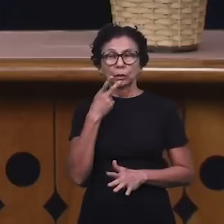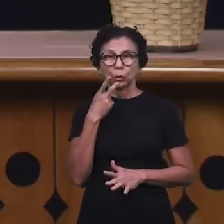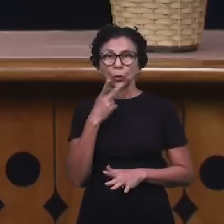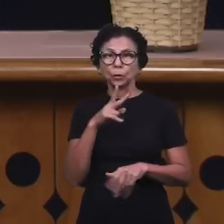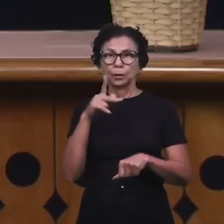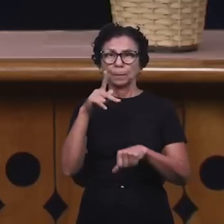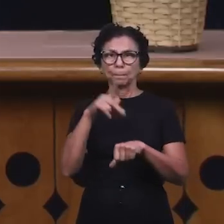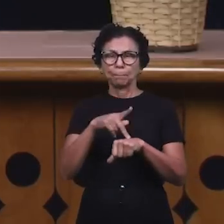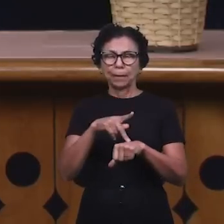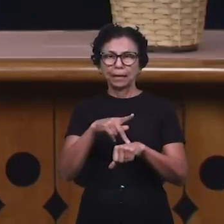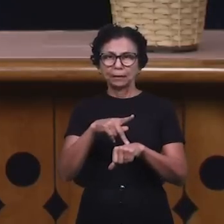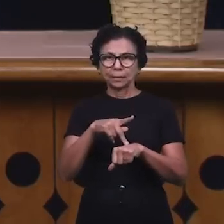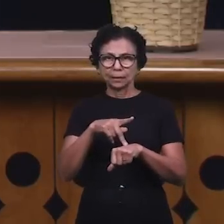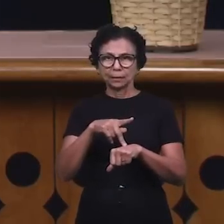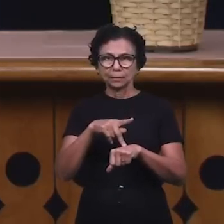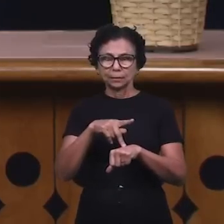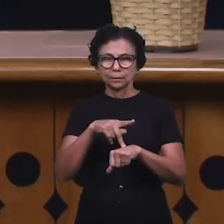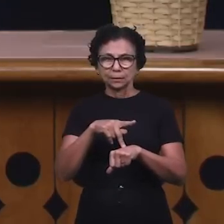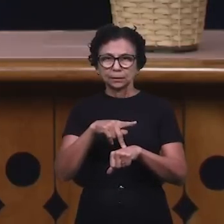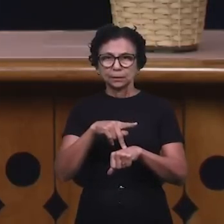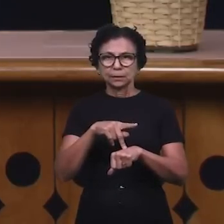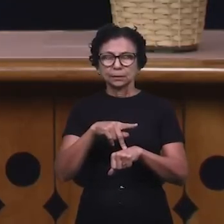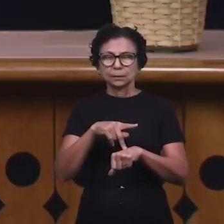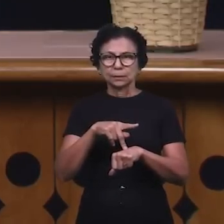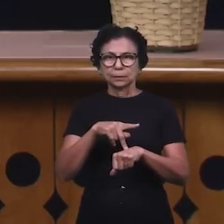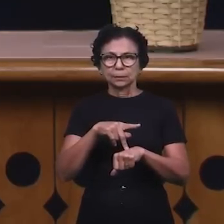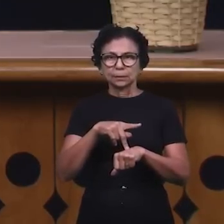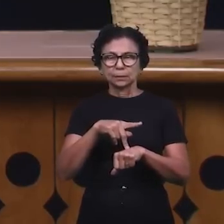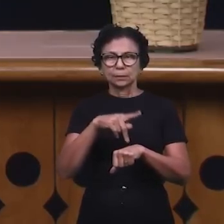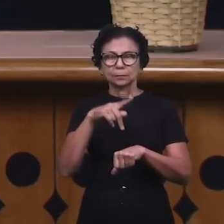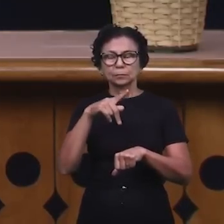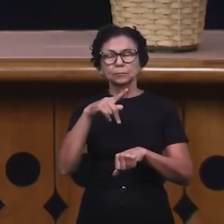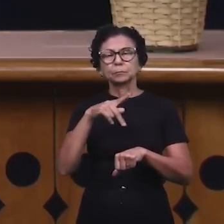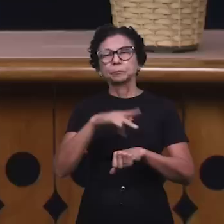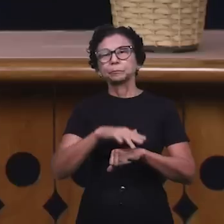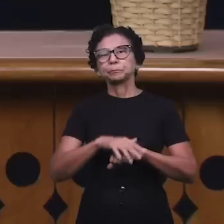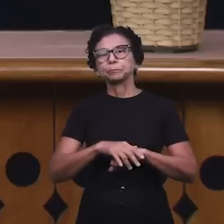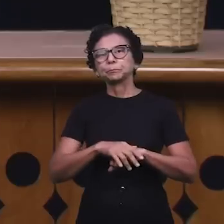pedra, quando Jesus saiu do templo com os discípulos, em determinado momento,